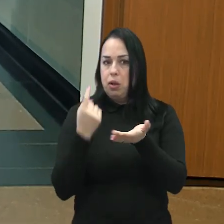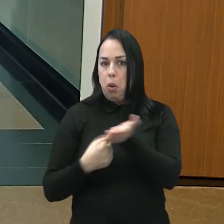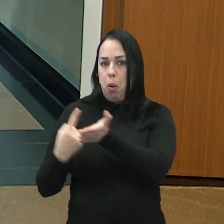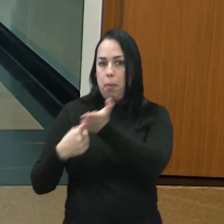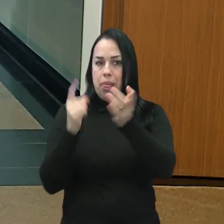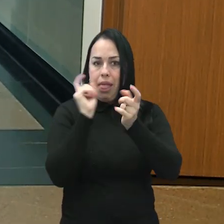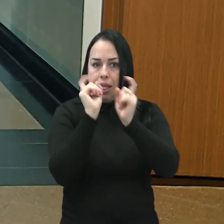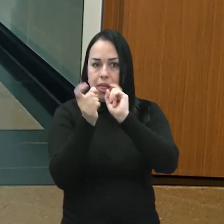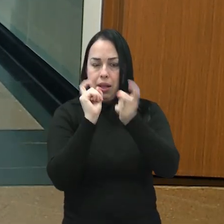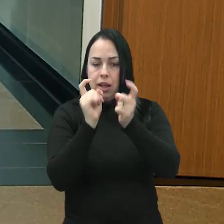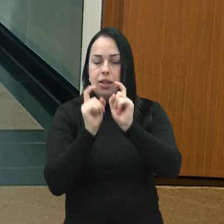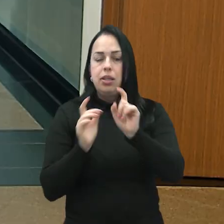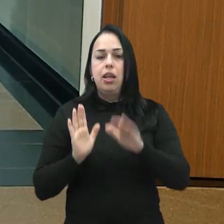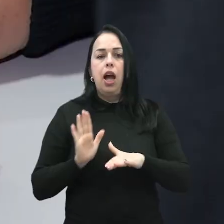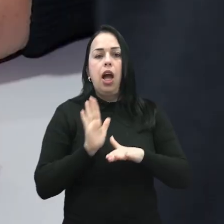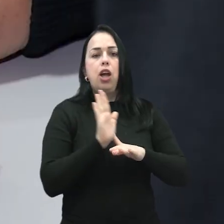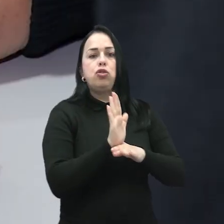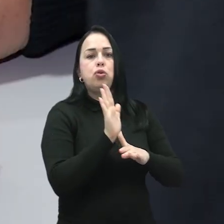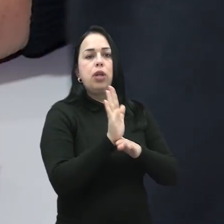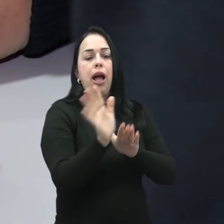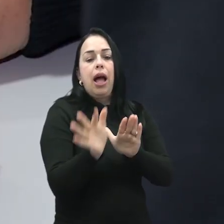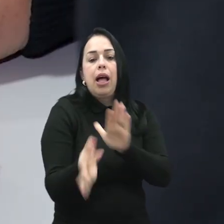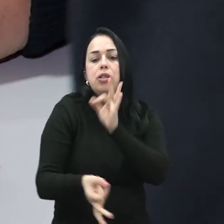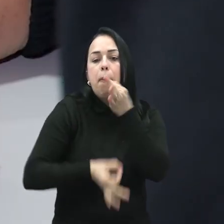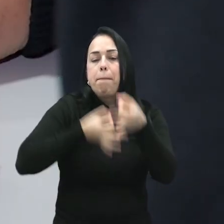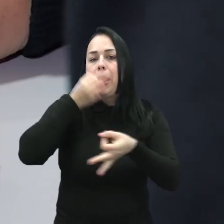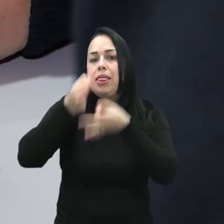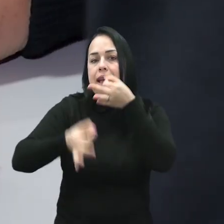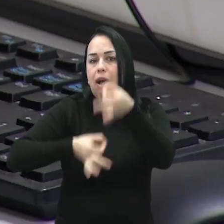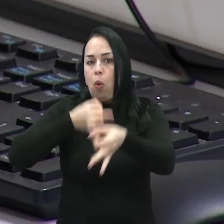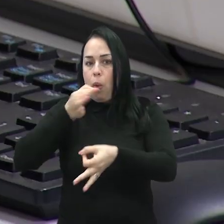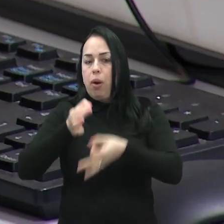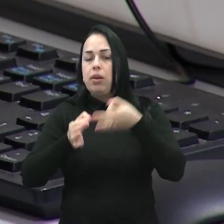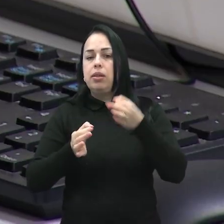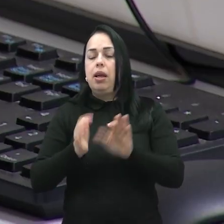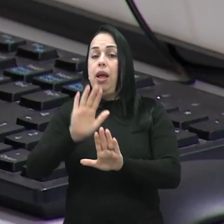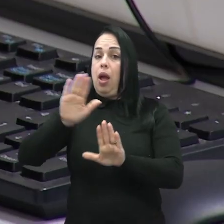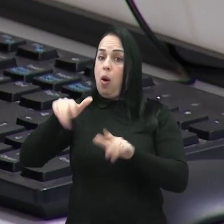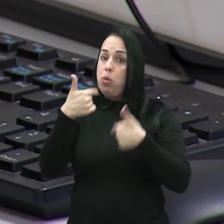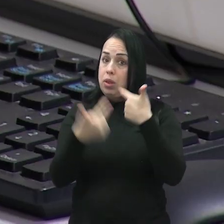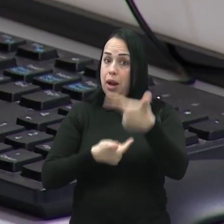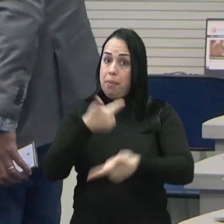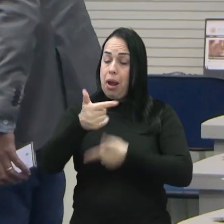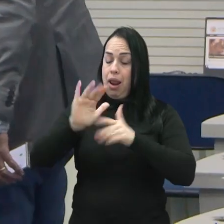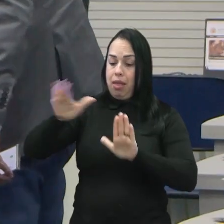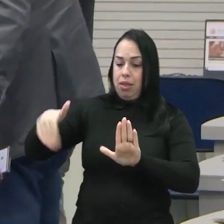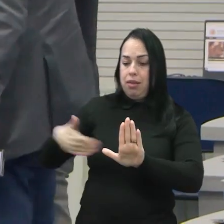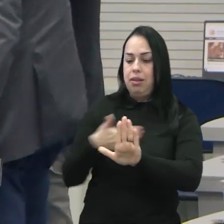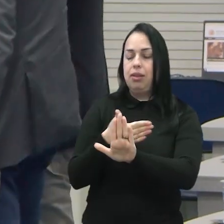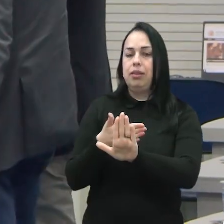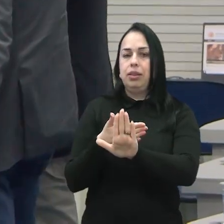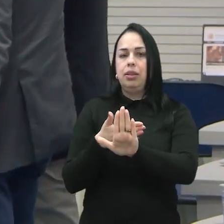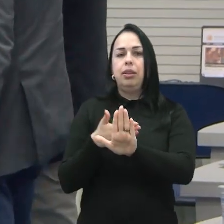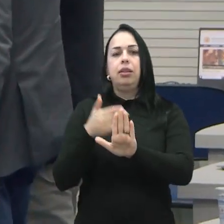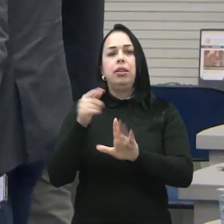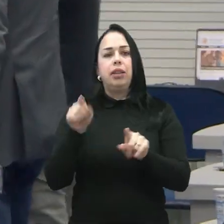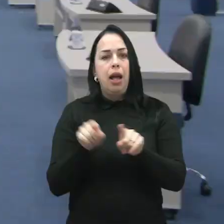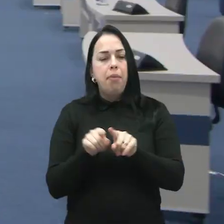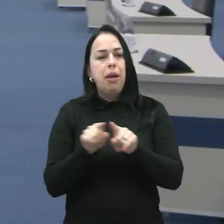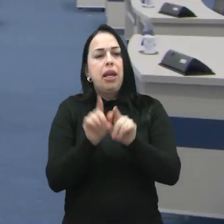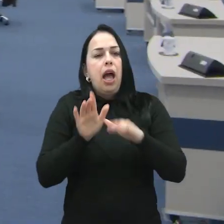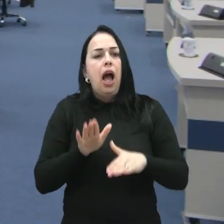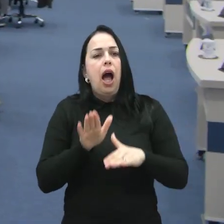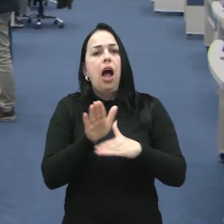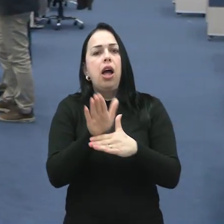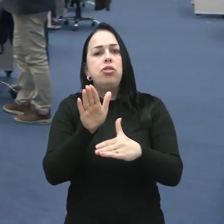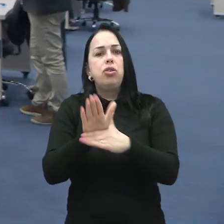as reuniões e ajuda a elaborar os pareceres. Um trabalho de bastidor que qualifica a discussão